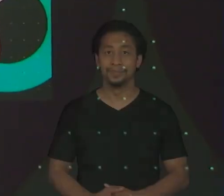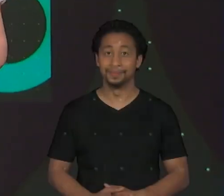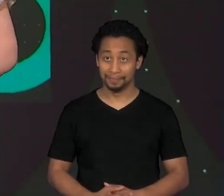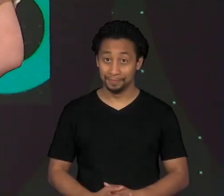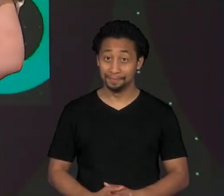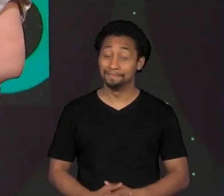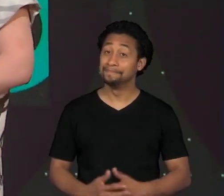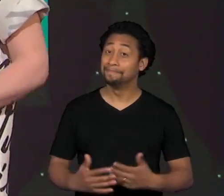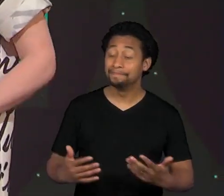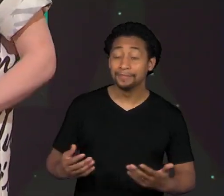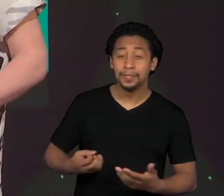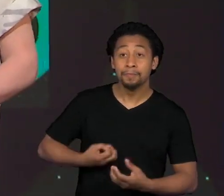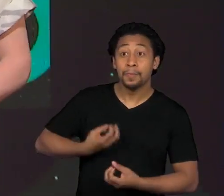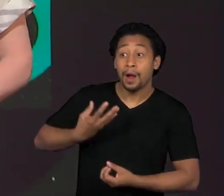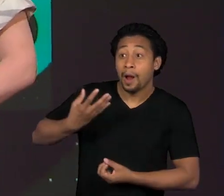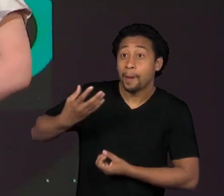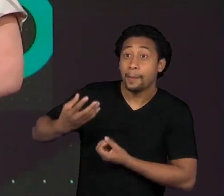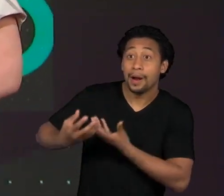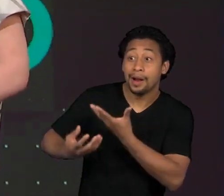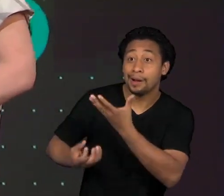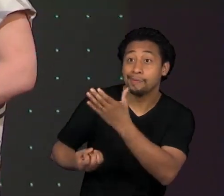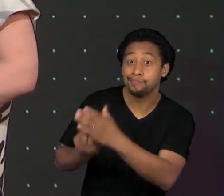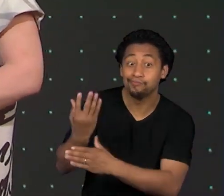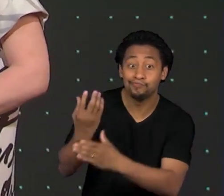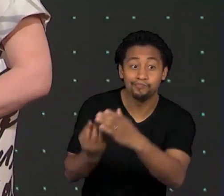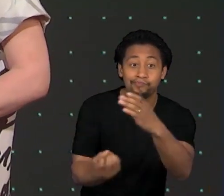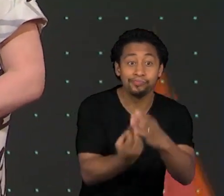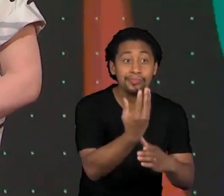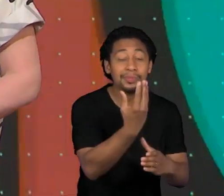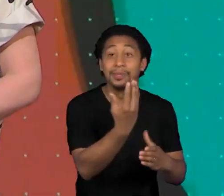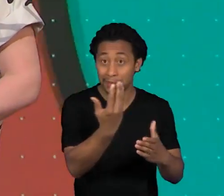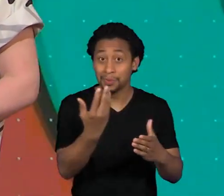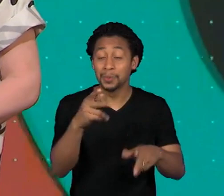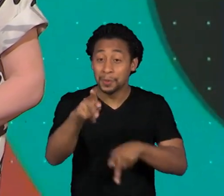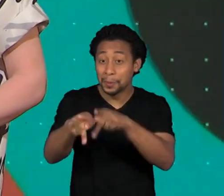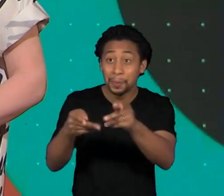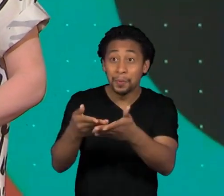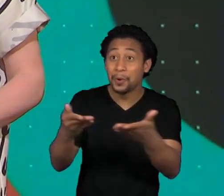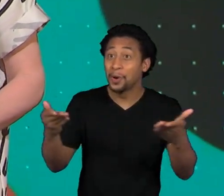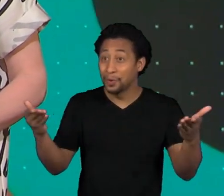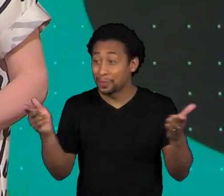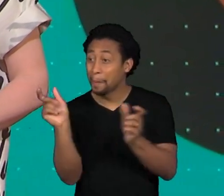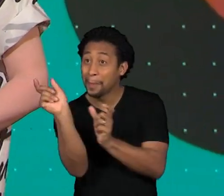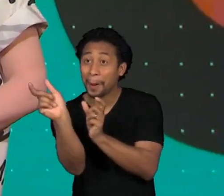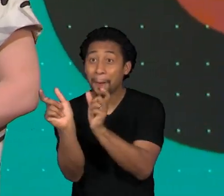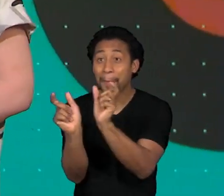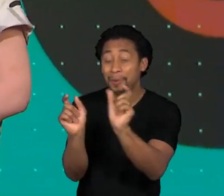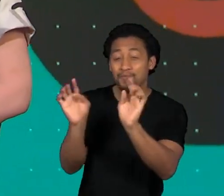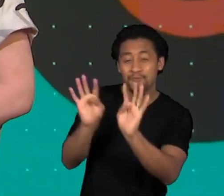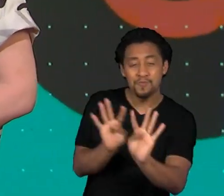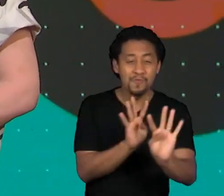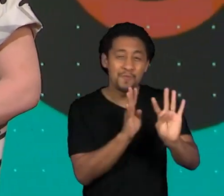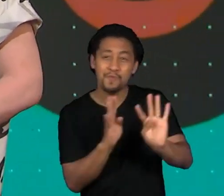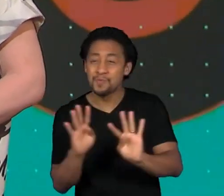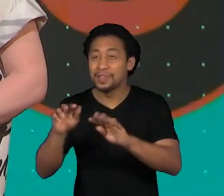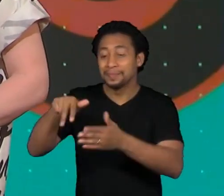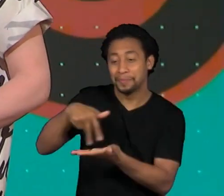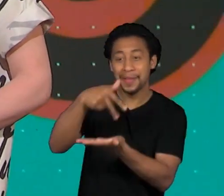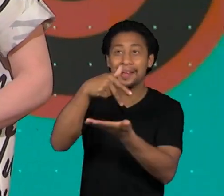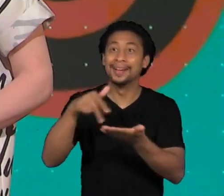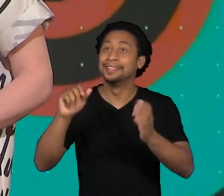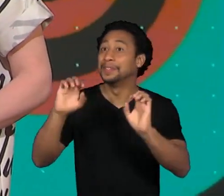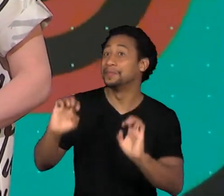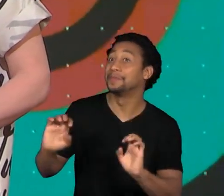tudo o que surge espontaneamente do Povo gera hábitos dizeres cantigas danças festas que